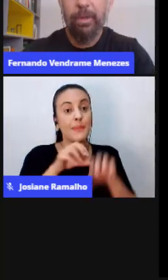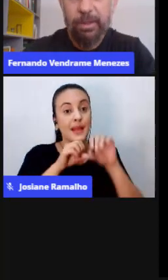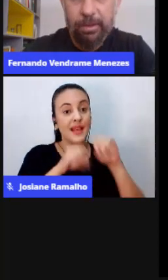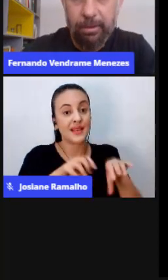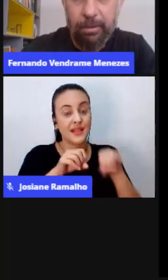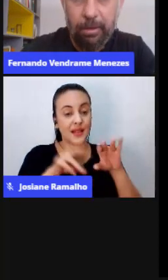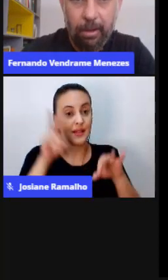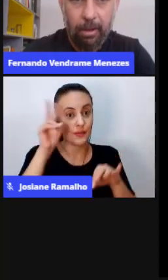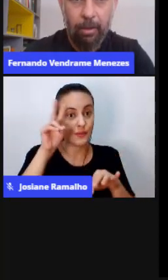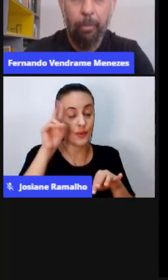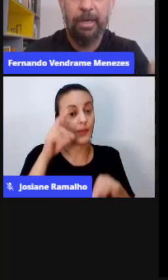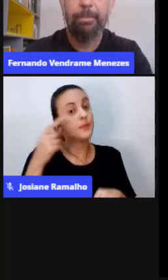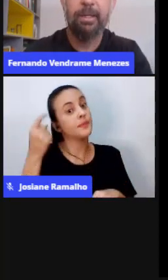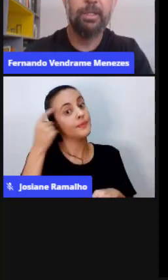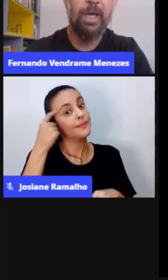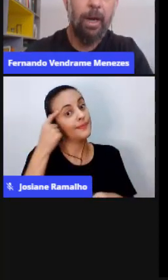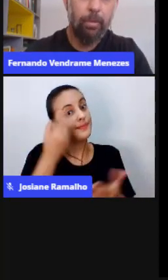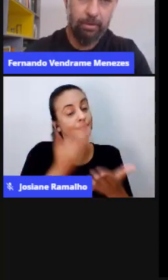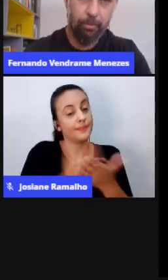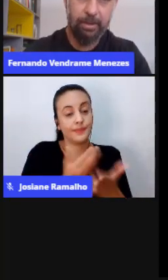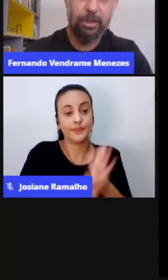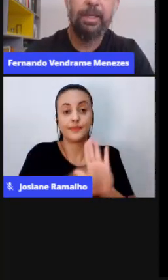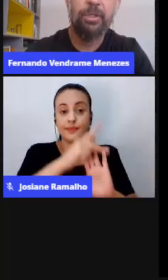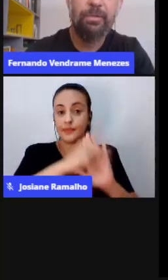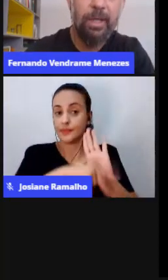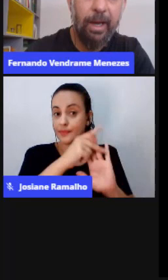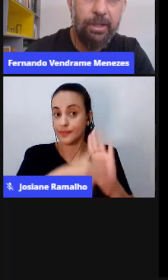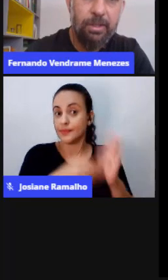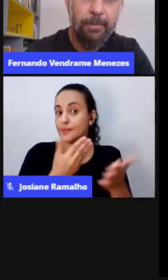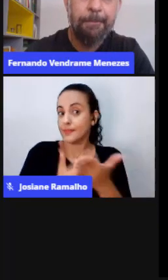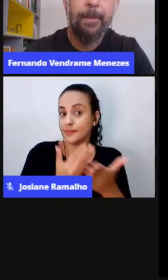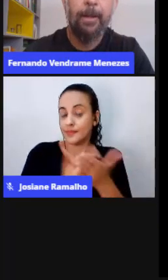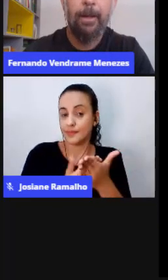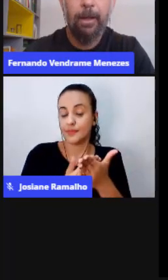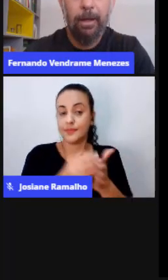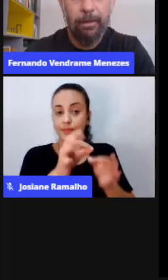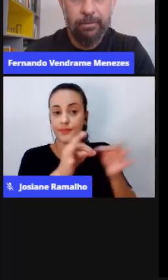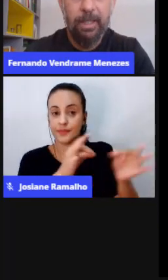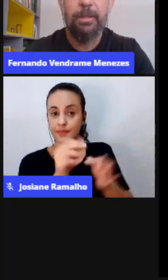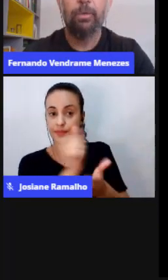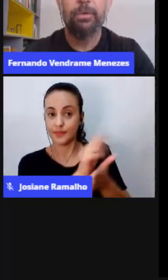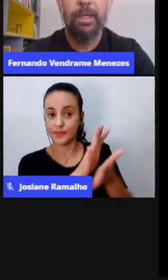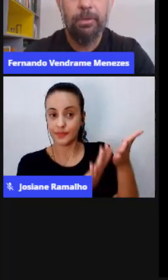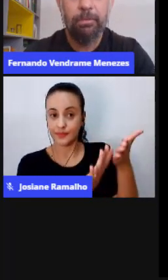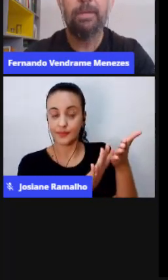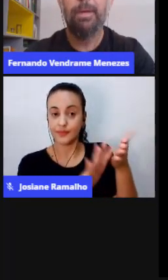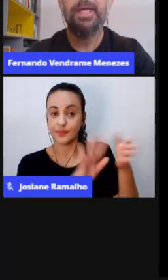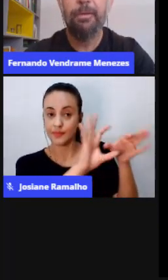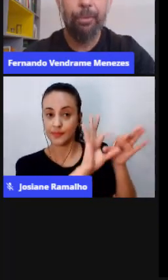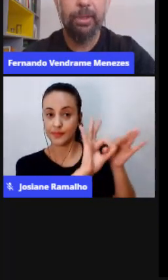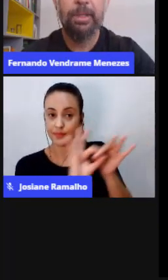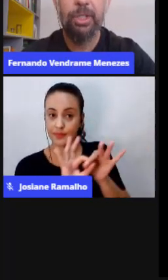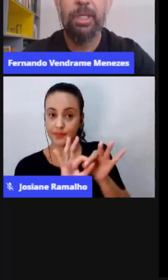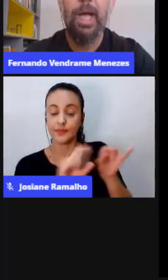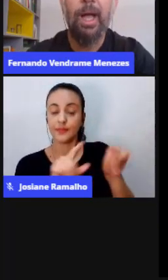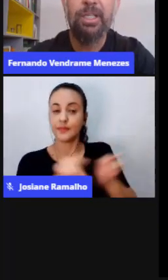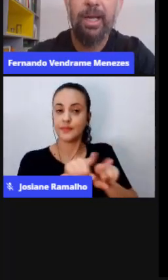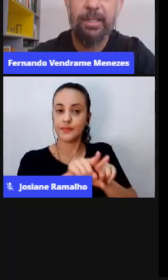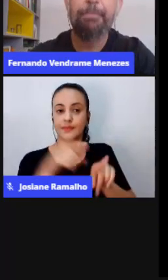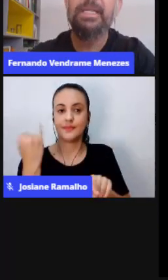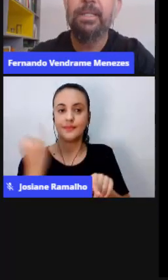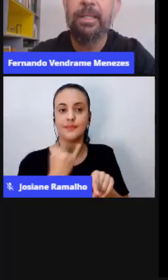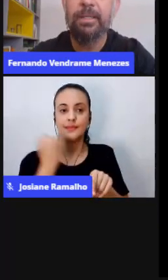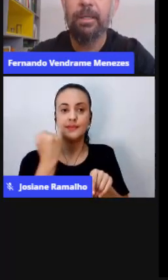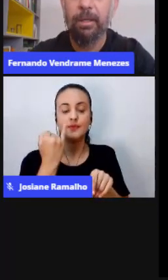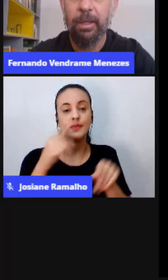pensar aulas, ou para planejar aulas, ou planejar atividades nesse contexto, também é importante que haja